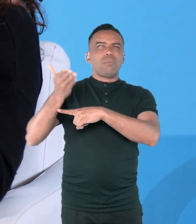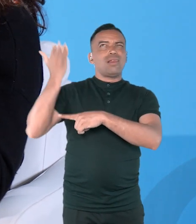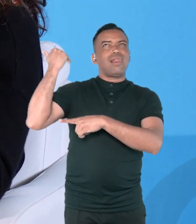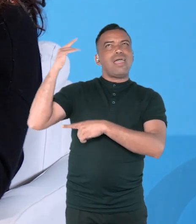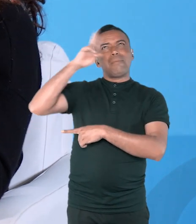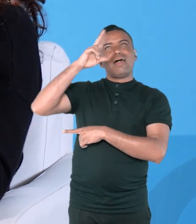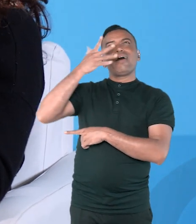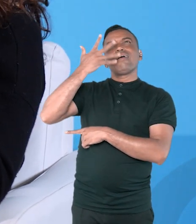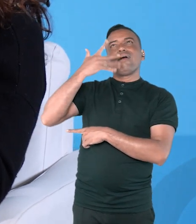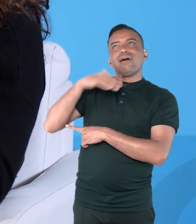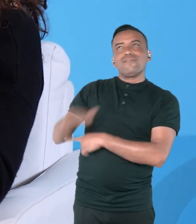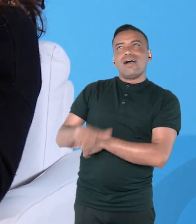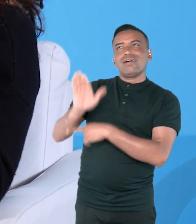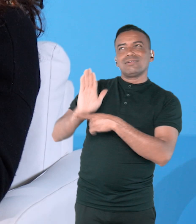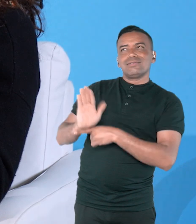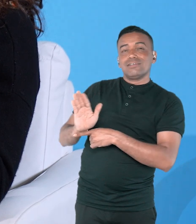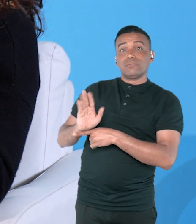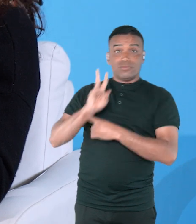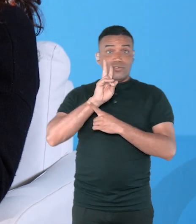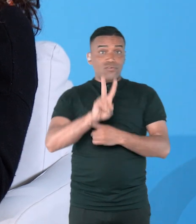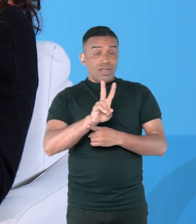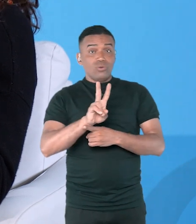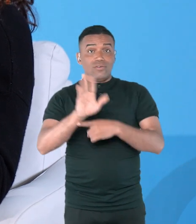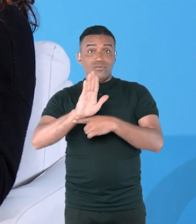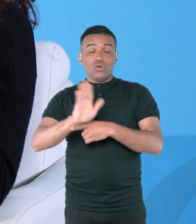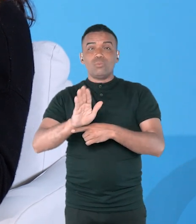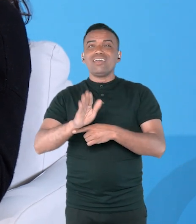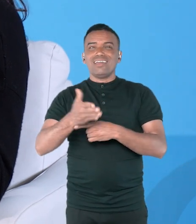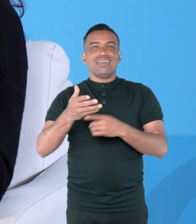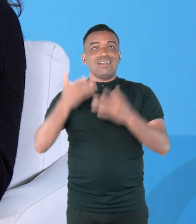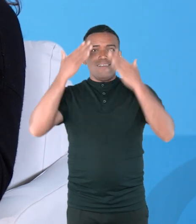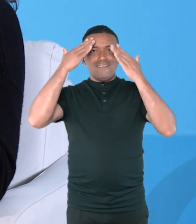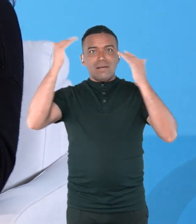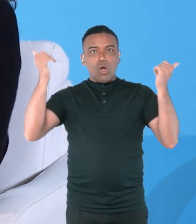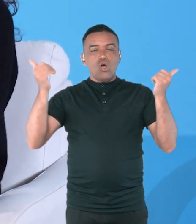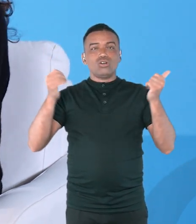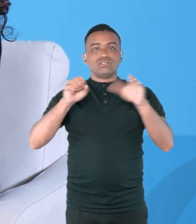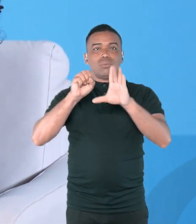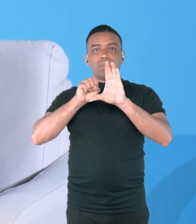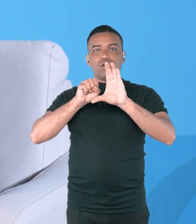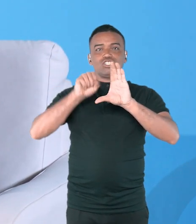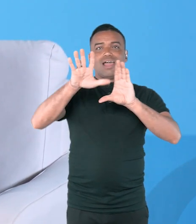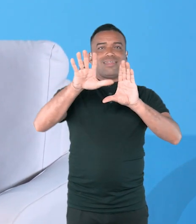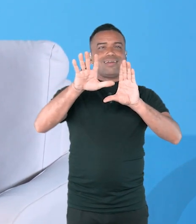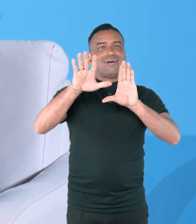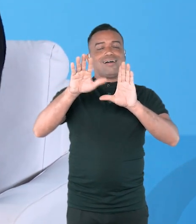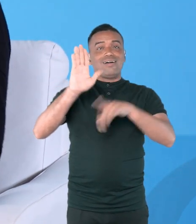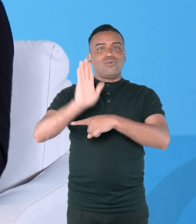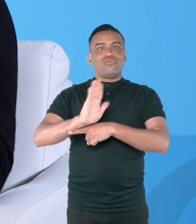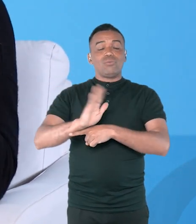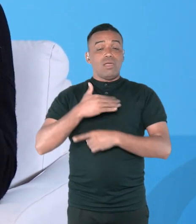da peça ele fala da infância, e ele, ao invés de ver o filme do Oscarito que ele vai ver, projeta na tela